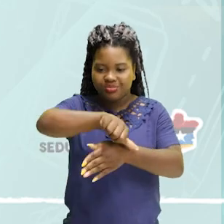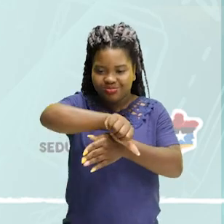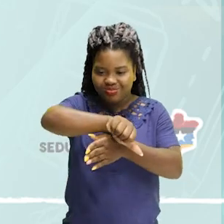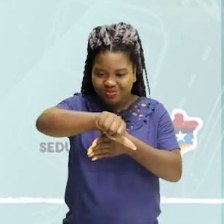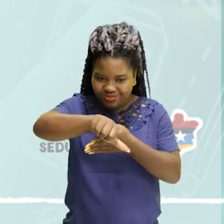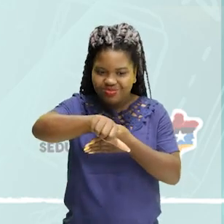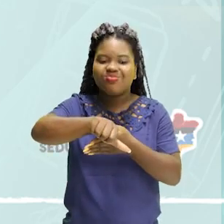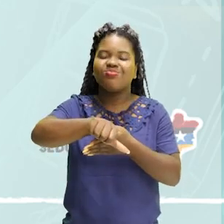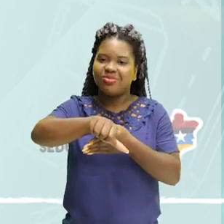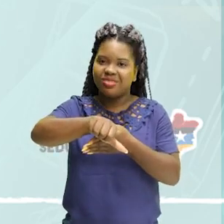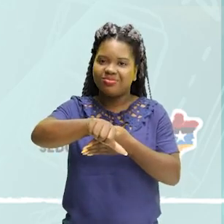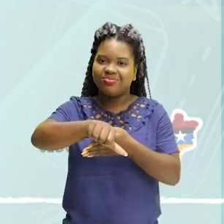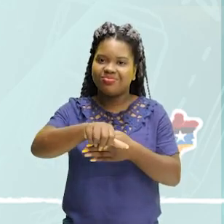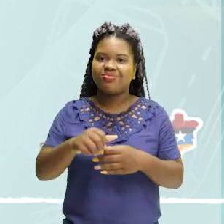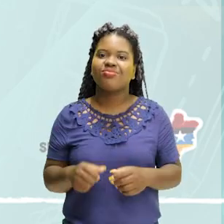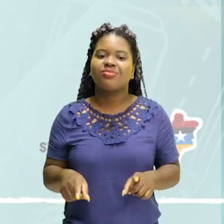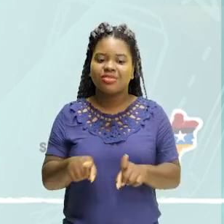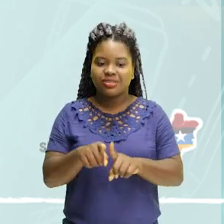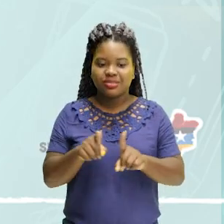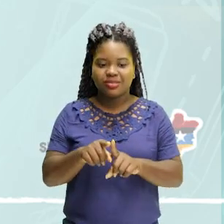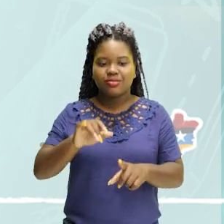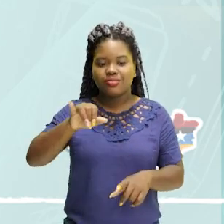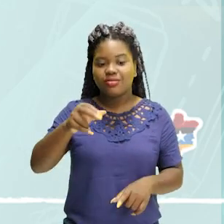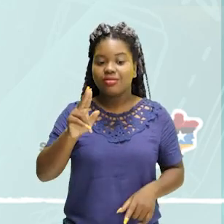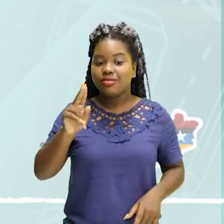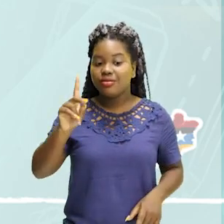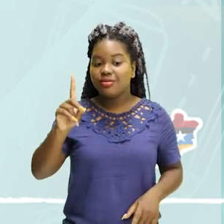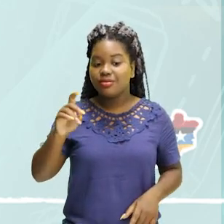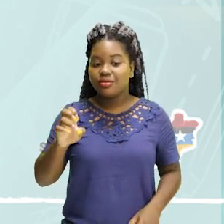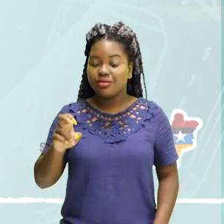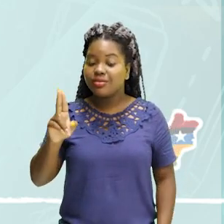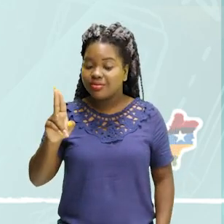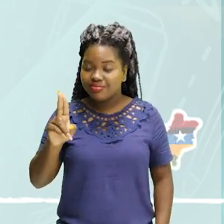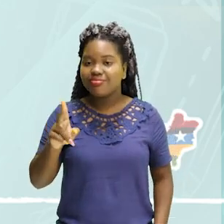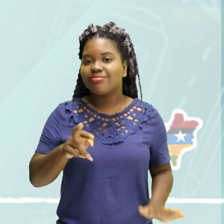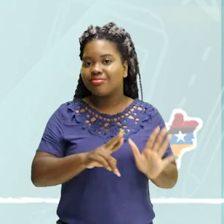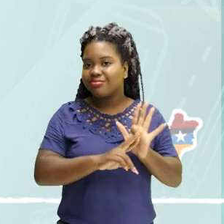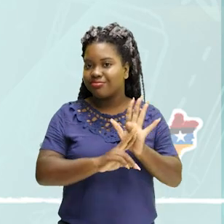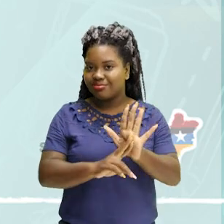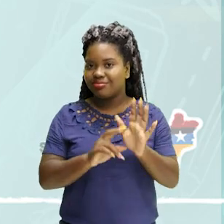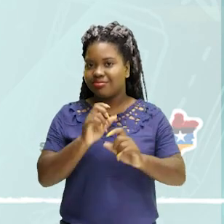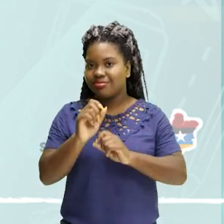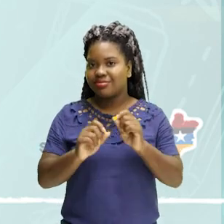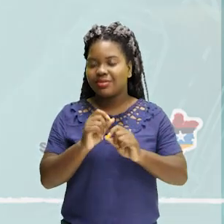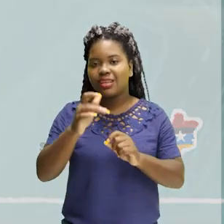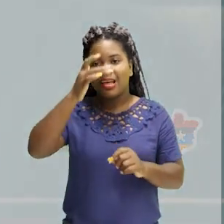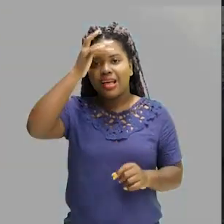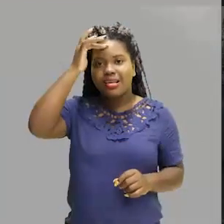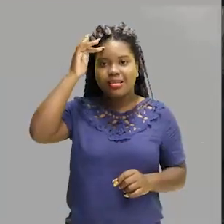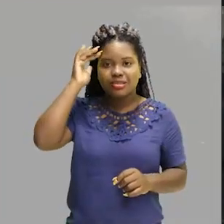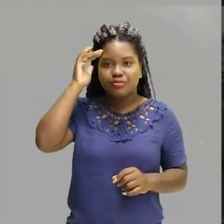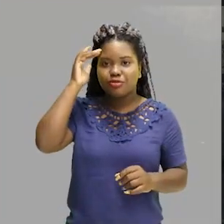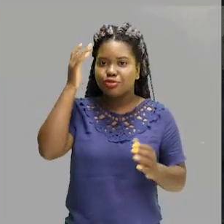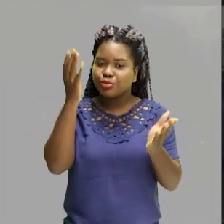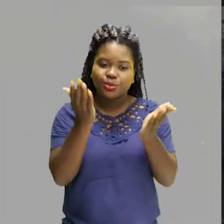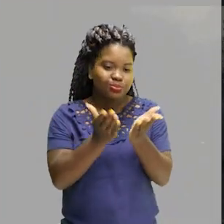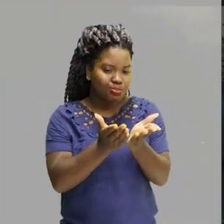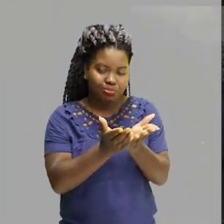popular. E ainda o judeu, que vai representar os infiéis, que são alheios à fé